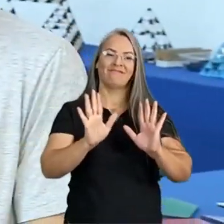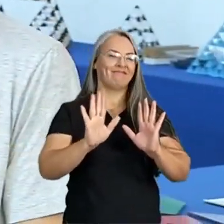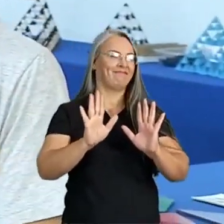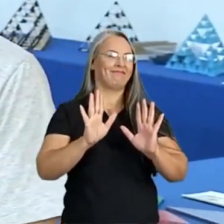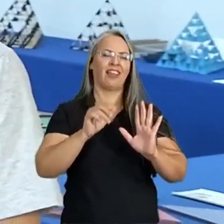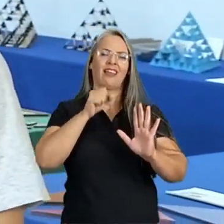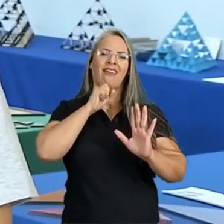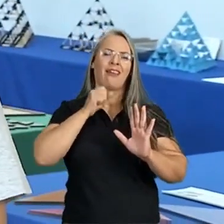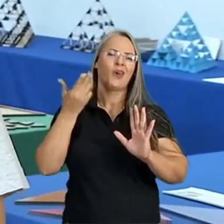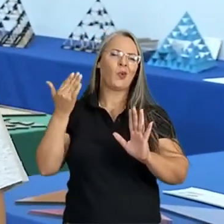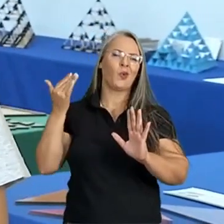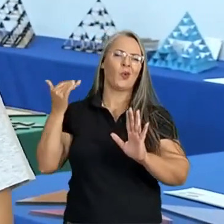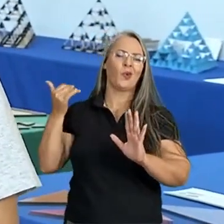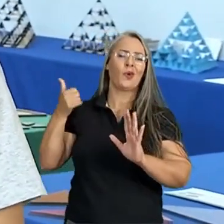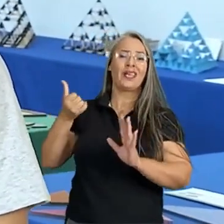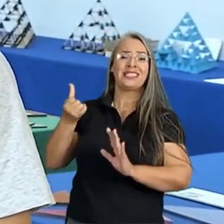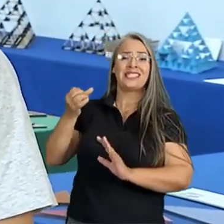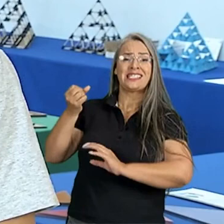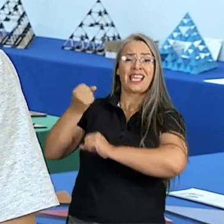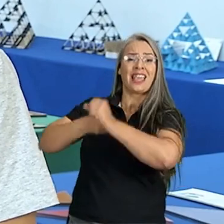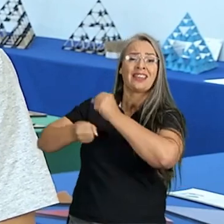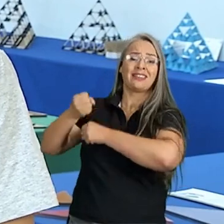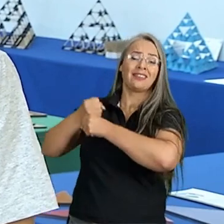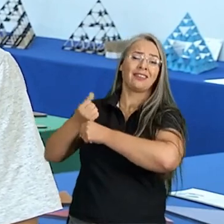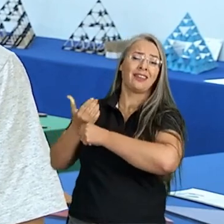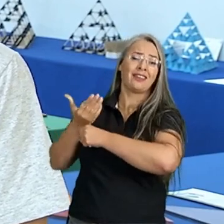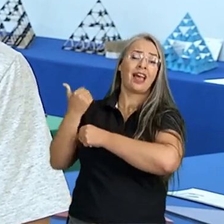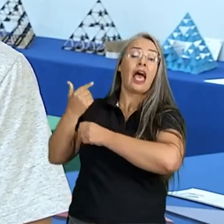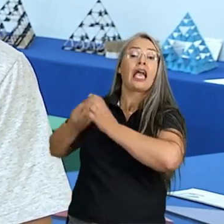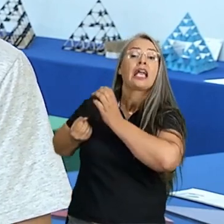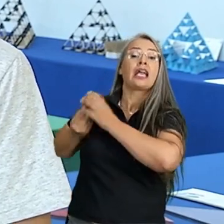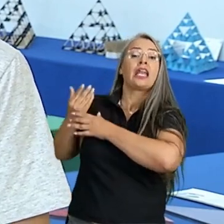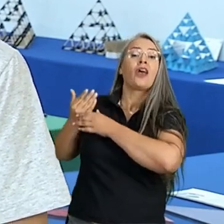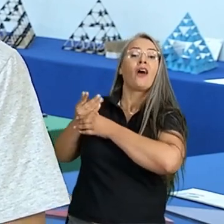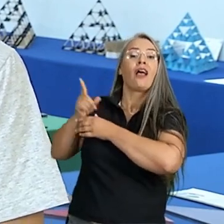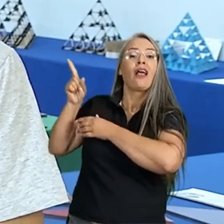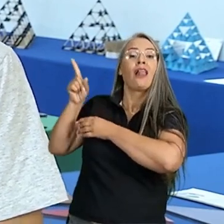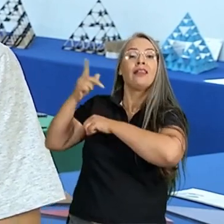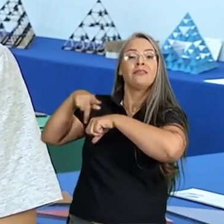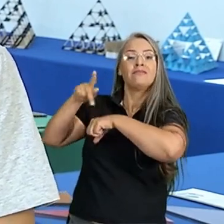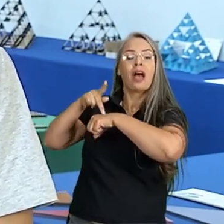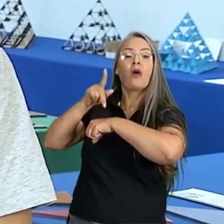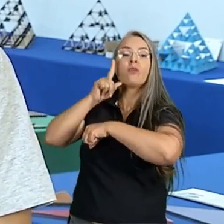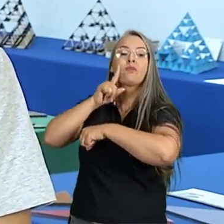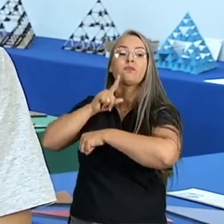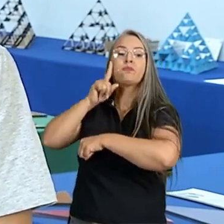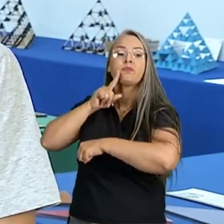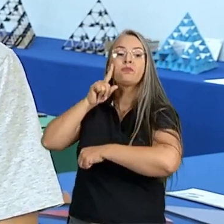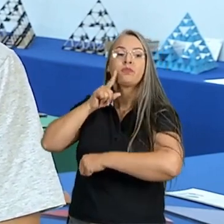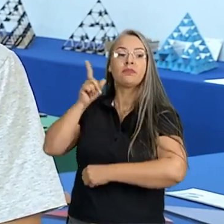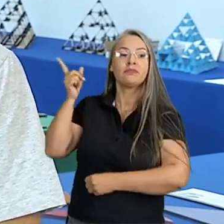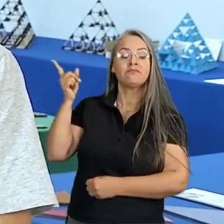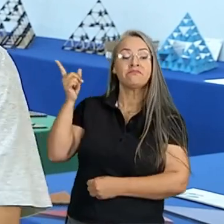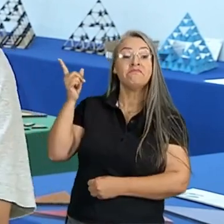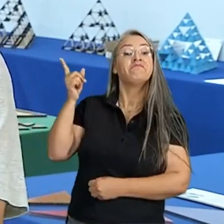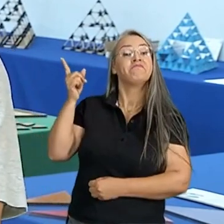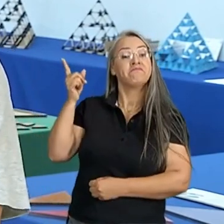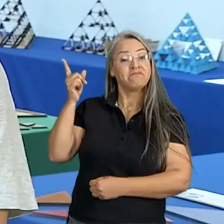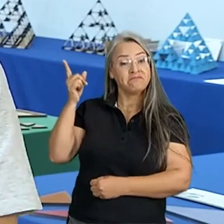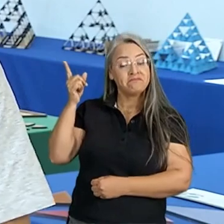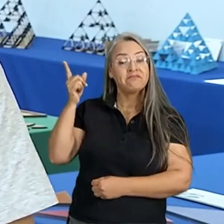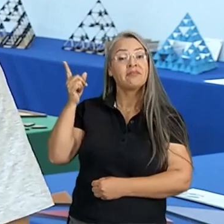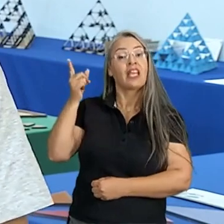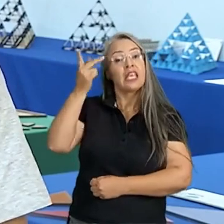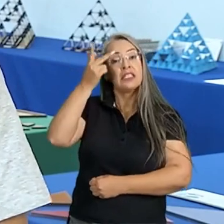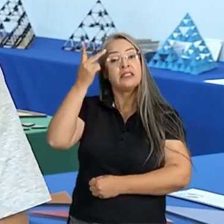mais de 60 anos e surgiu lá nos Estados Unidos quando negociar a cara mal de ouro e e o pessoal